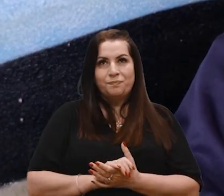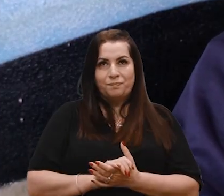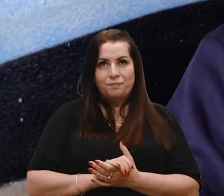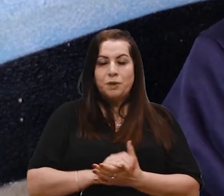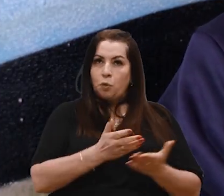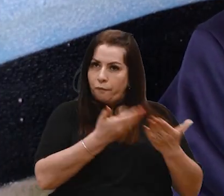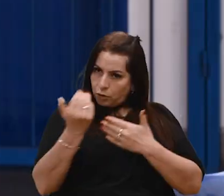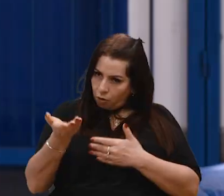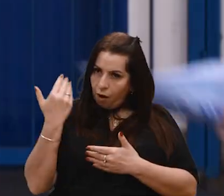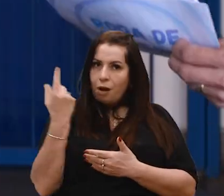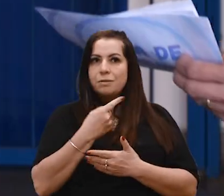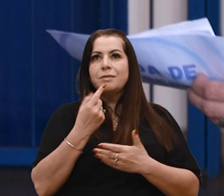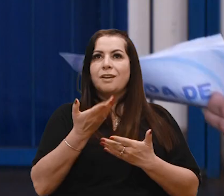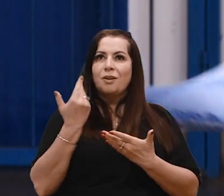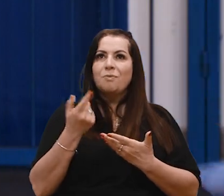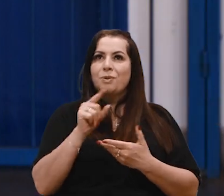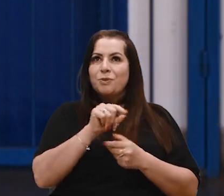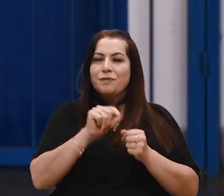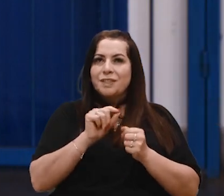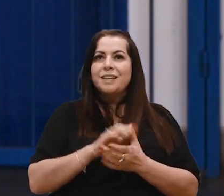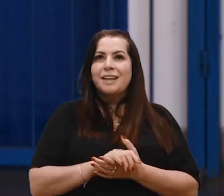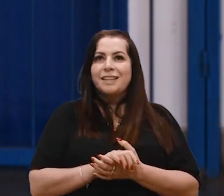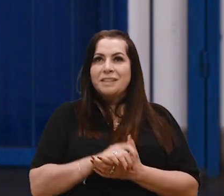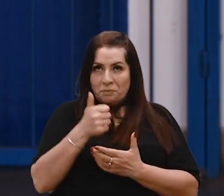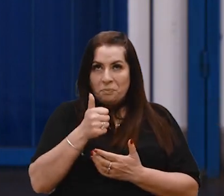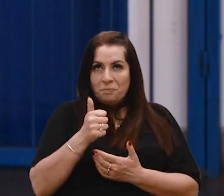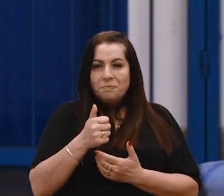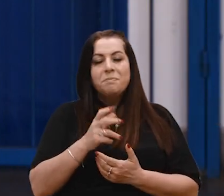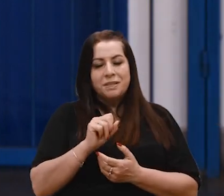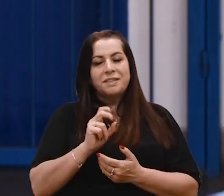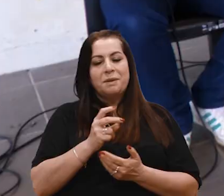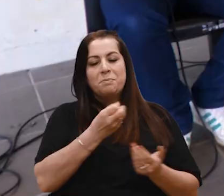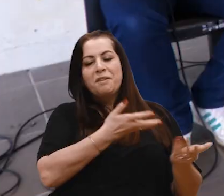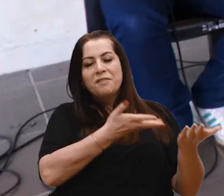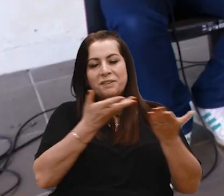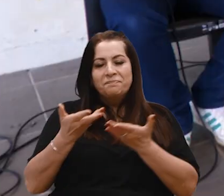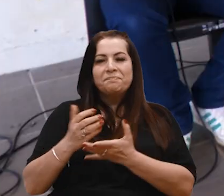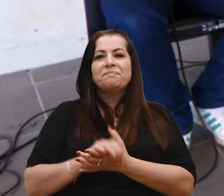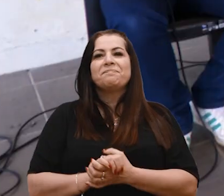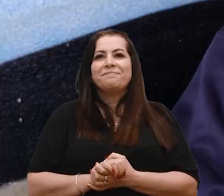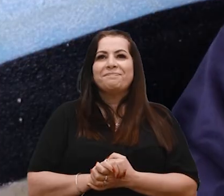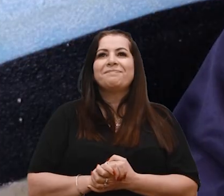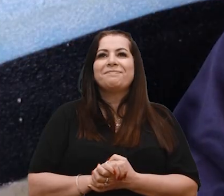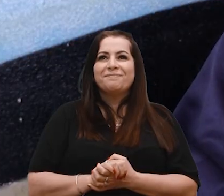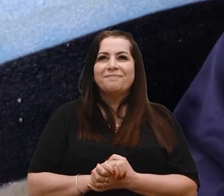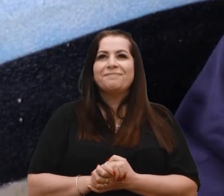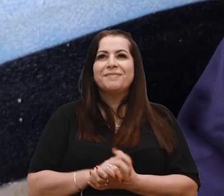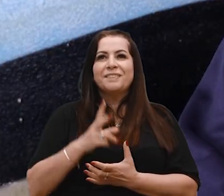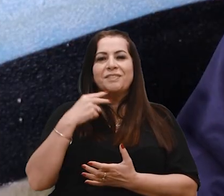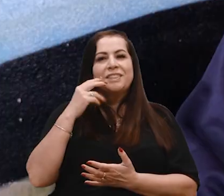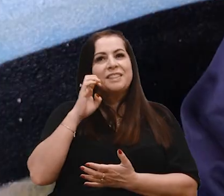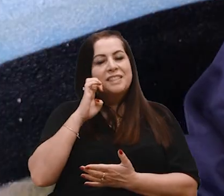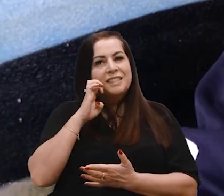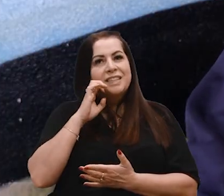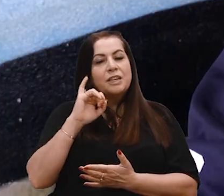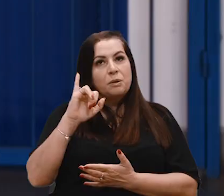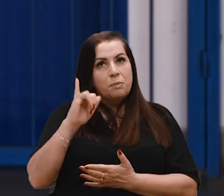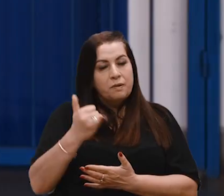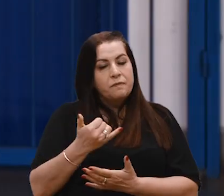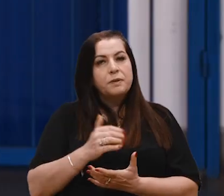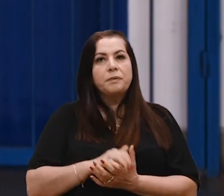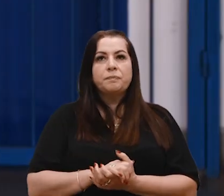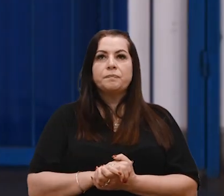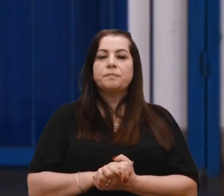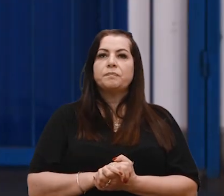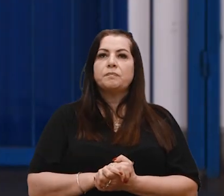comunidade escolar. Convida a gente, então, para o que vocês fizerem. Pode ser? Sempre bem-vindo. Tá bom. Vereadora